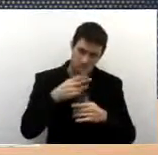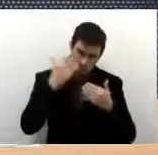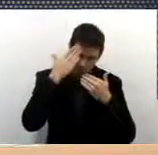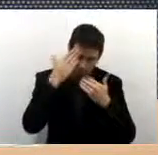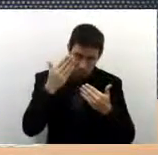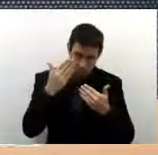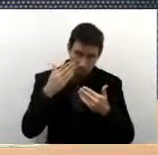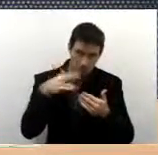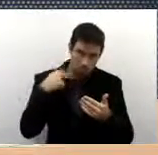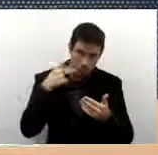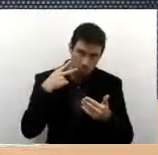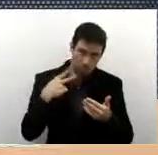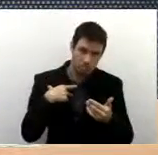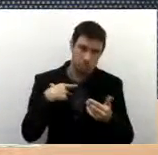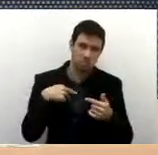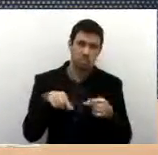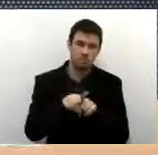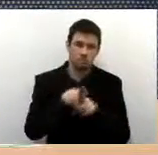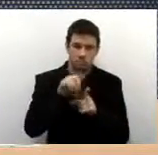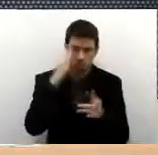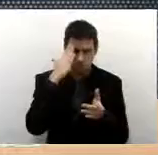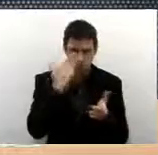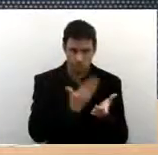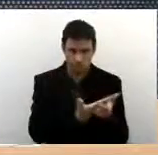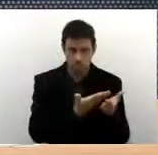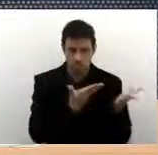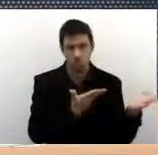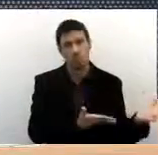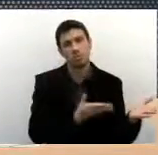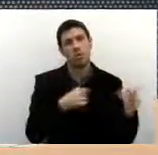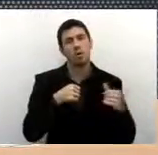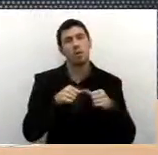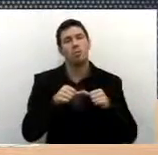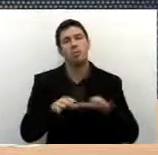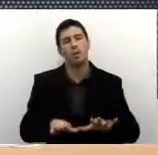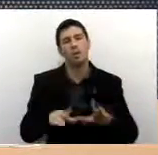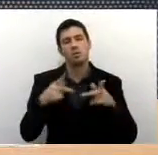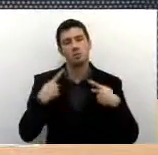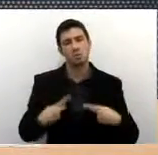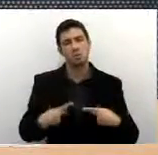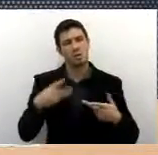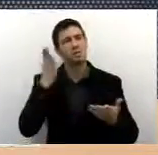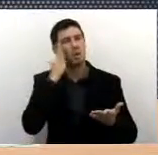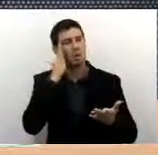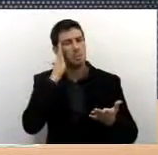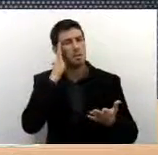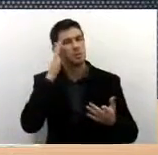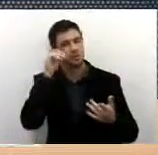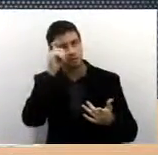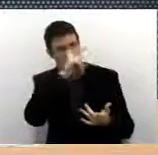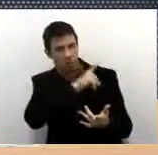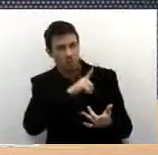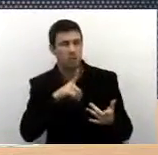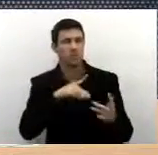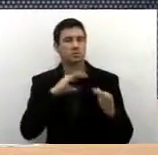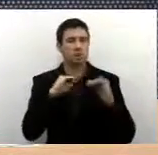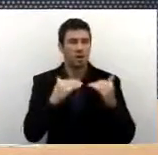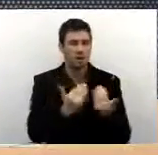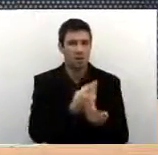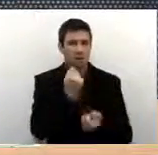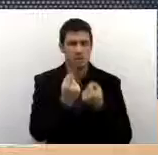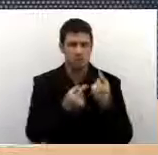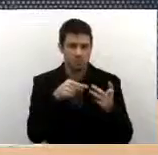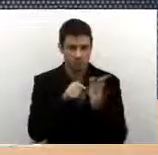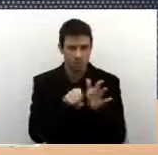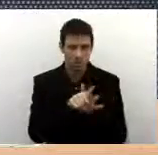vereador, ex-vereador. Acho que acredito que é por isso que o senhor mantém essa postura, porque o senhor sabe da dificuldade da casa e alguns questionamentos